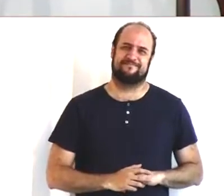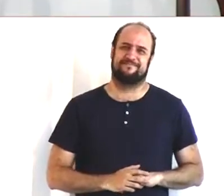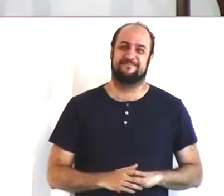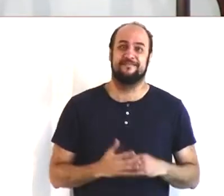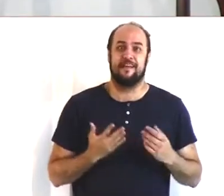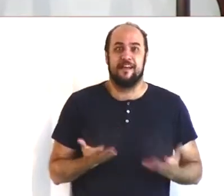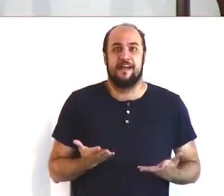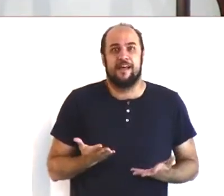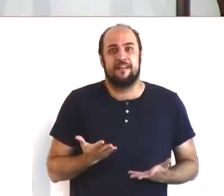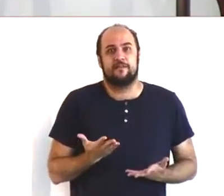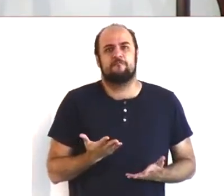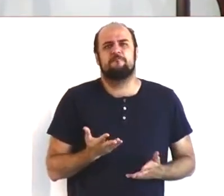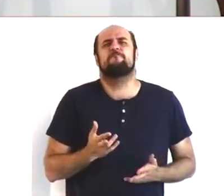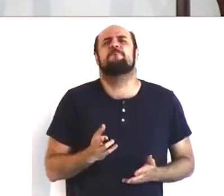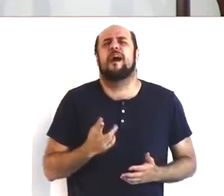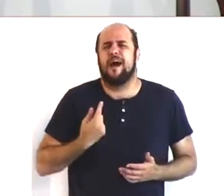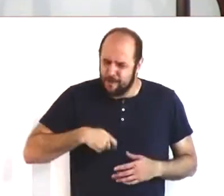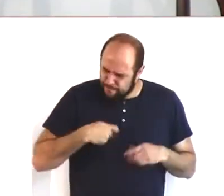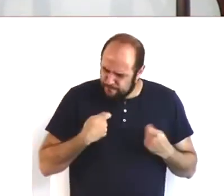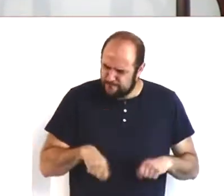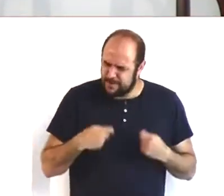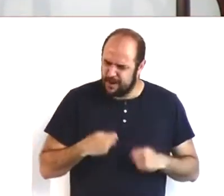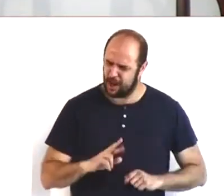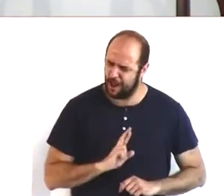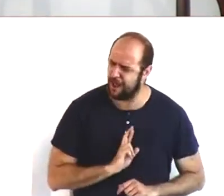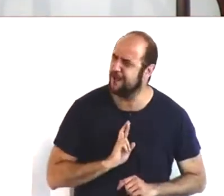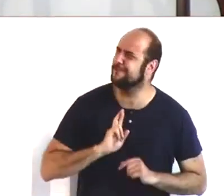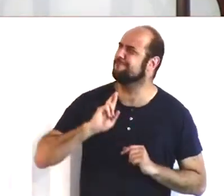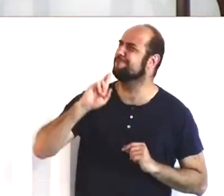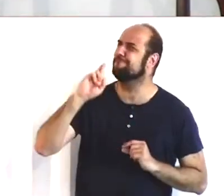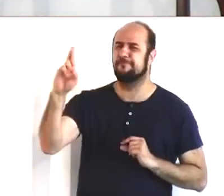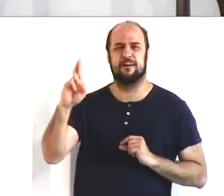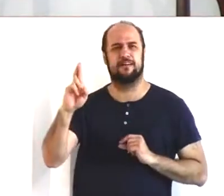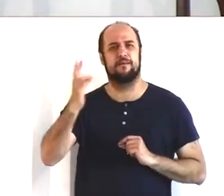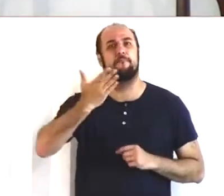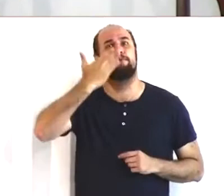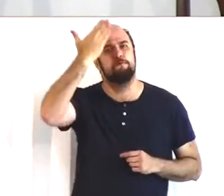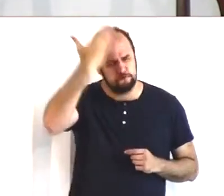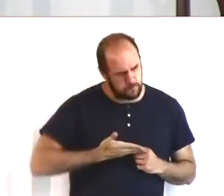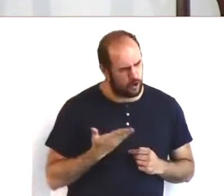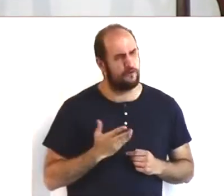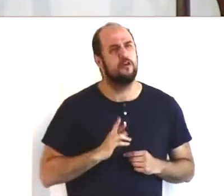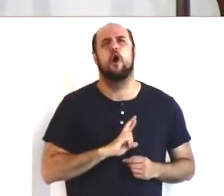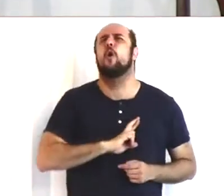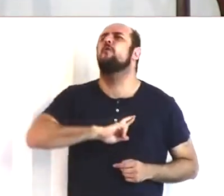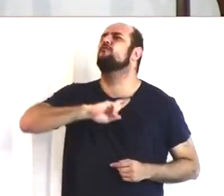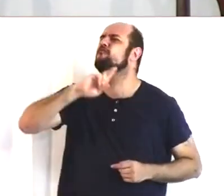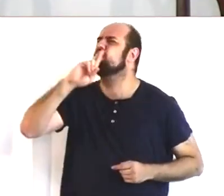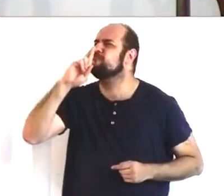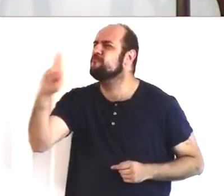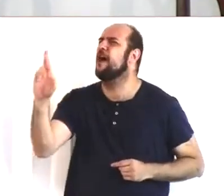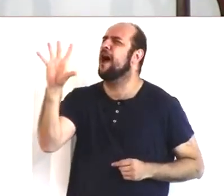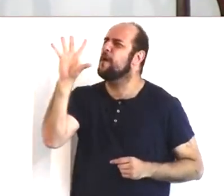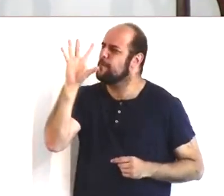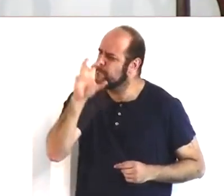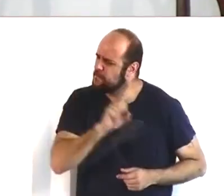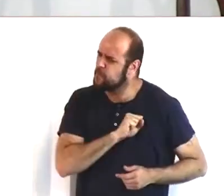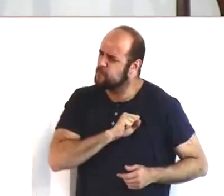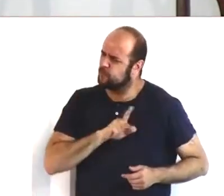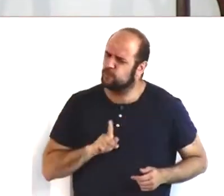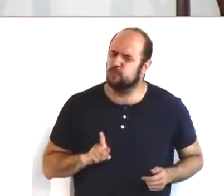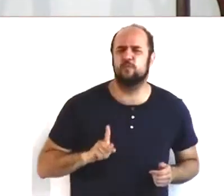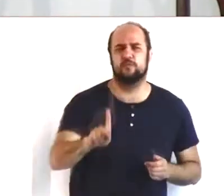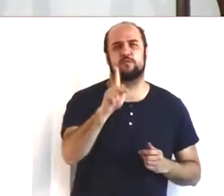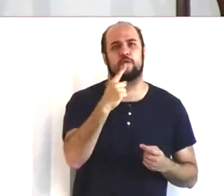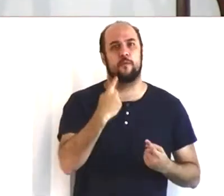Deus. Então respondamos positivamente a Deus nas provações, amando-o, porque a sua promessa não